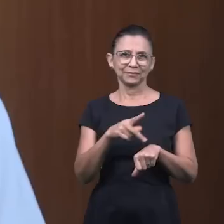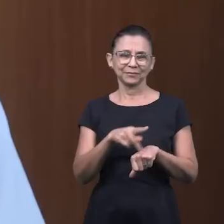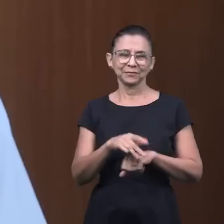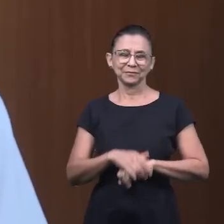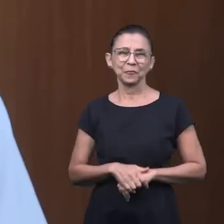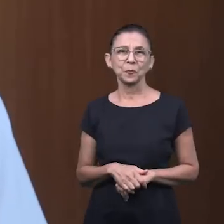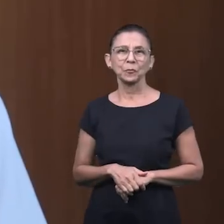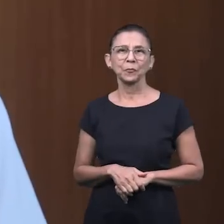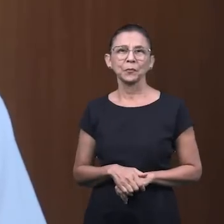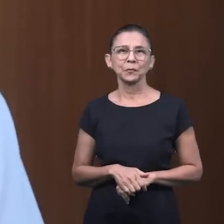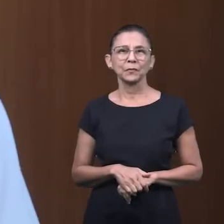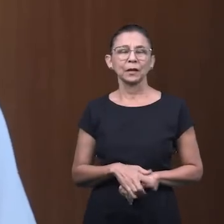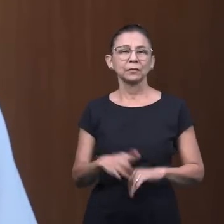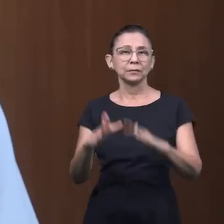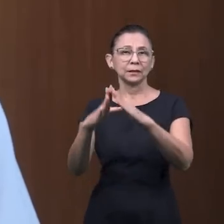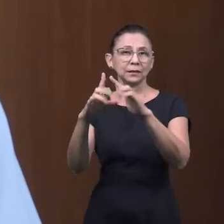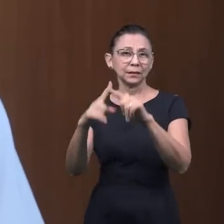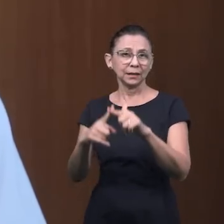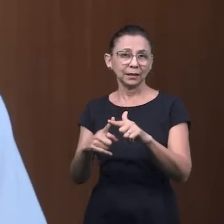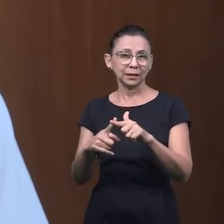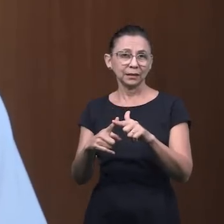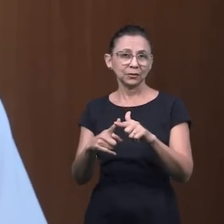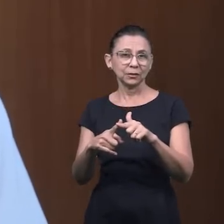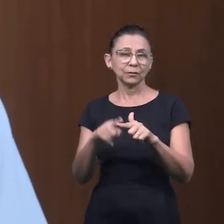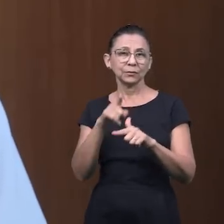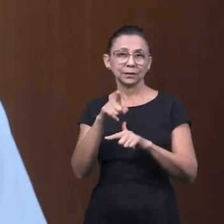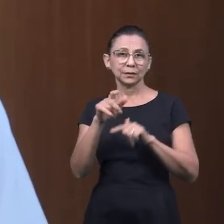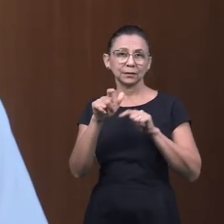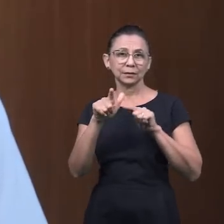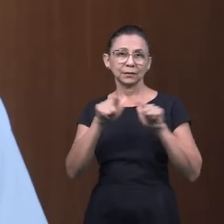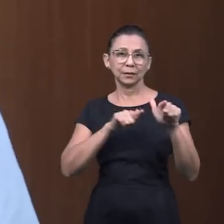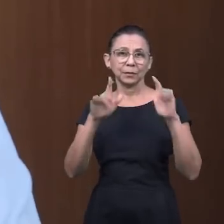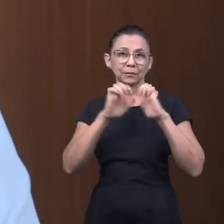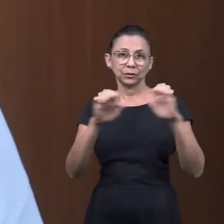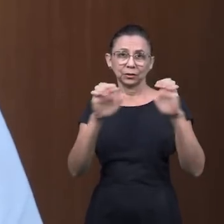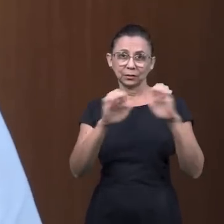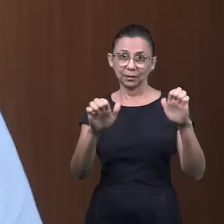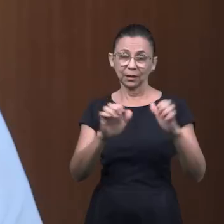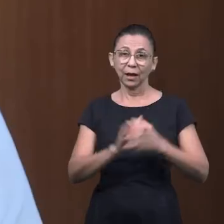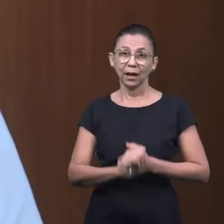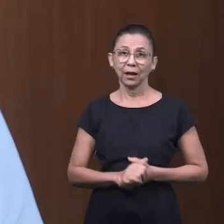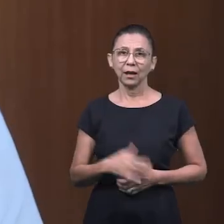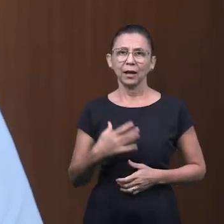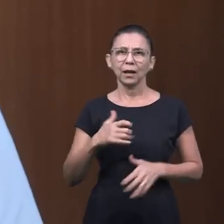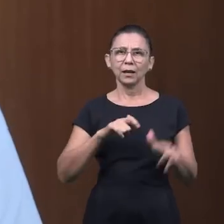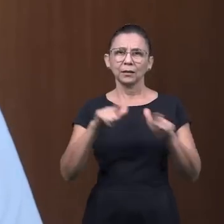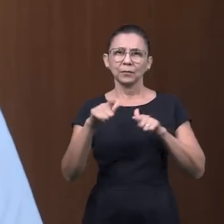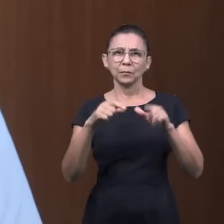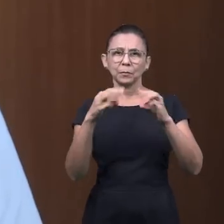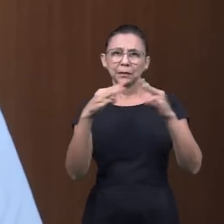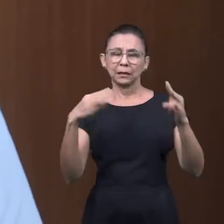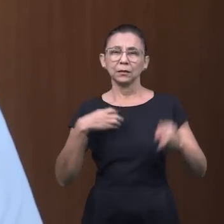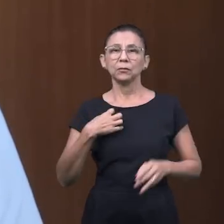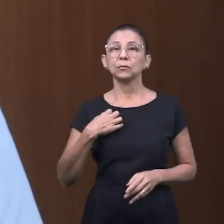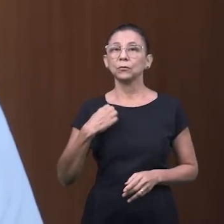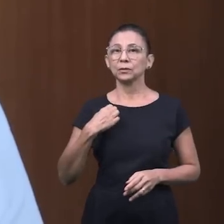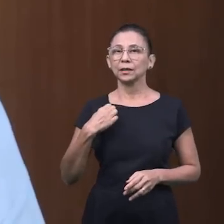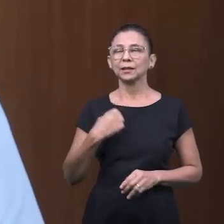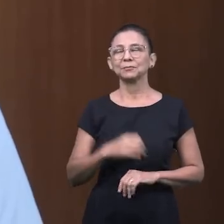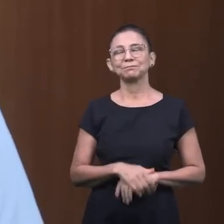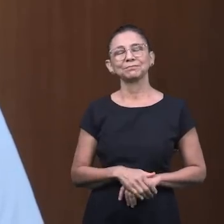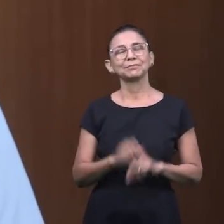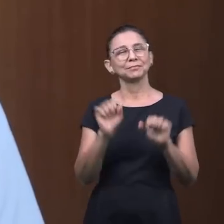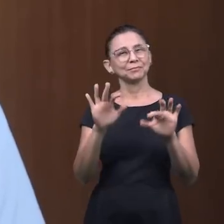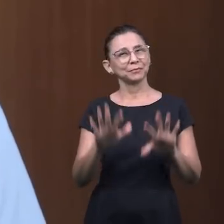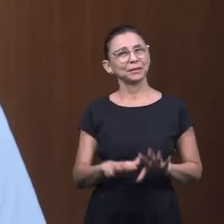voluntário na sua igreja, faz trabalho de evangelização, trabalha nos Manaíns como voluntário? É